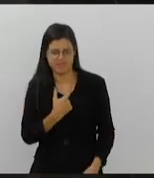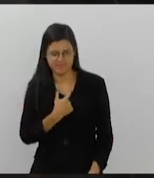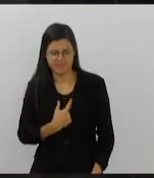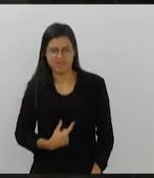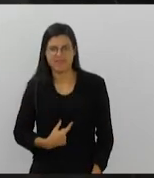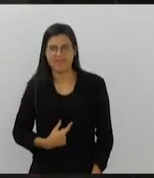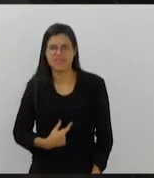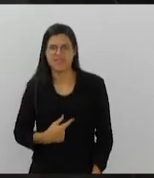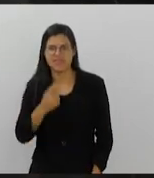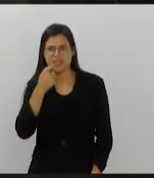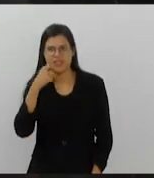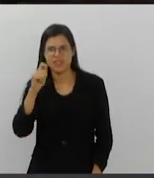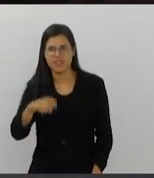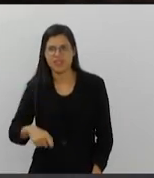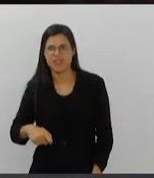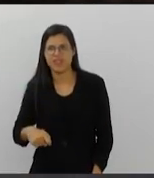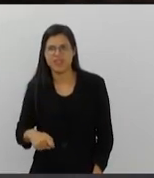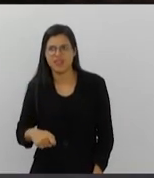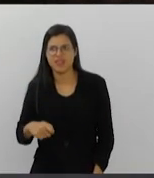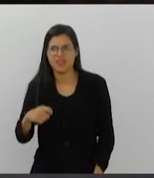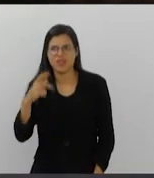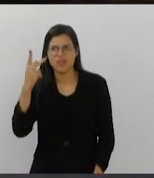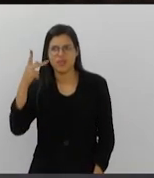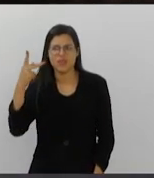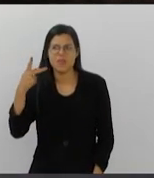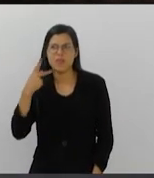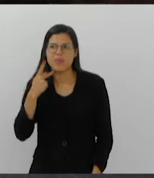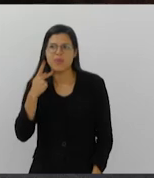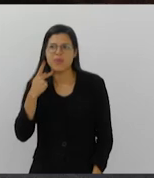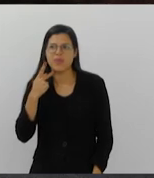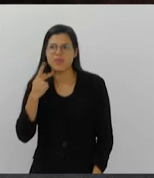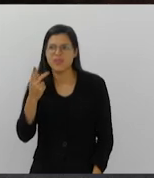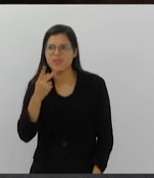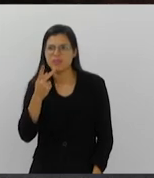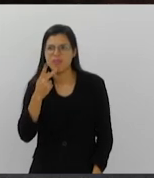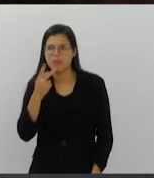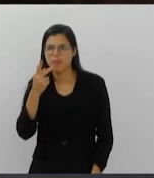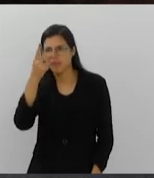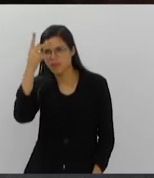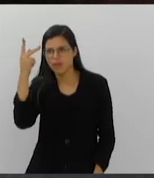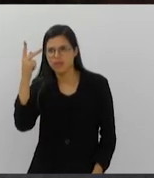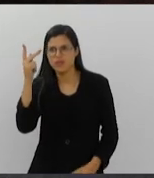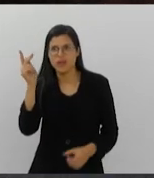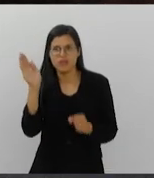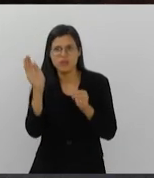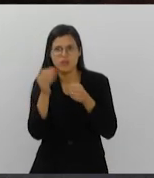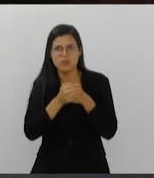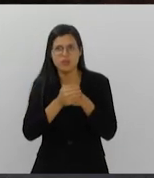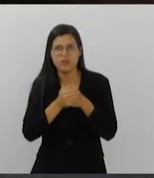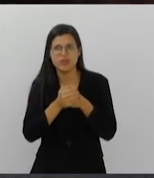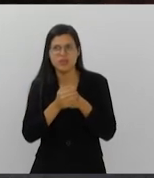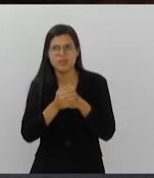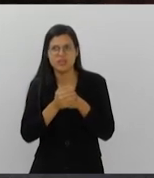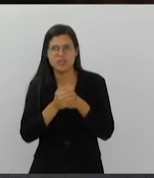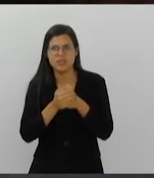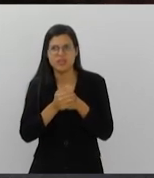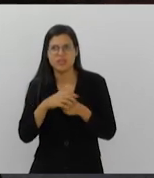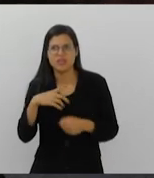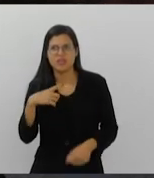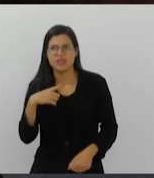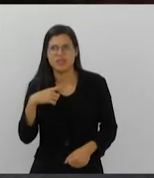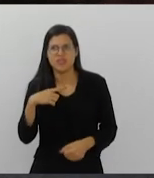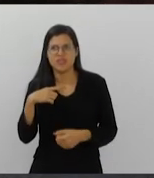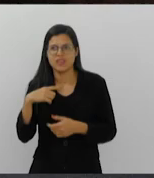como o jovem procurador disse, que no anonimato, né, estão no anonimato, tem a sua carreira